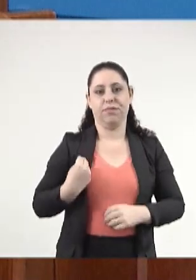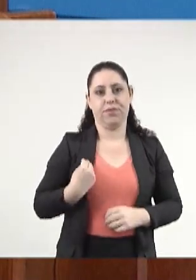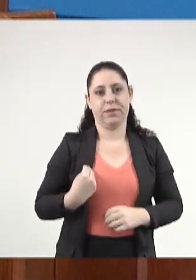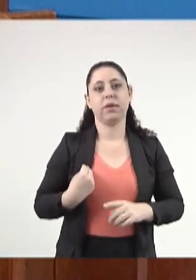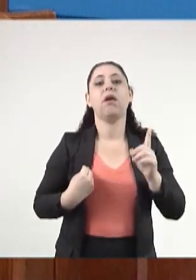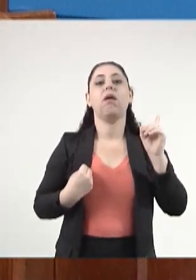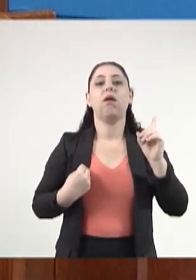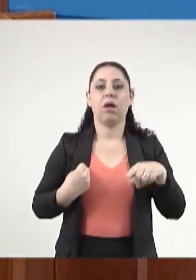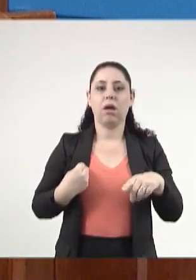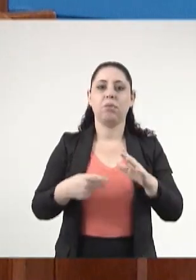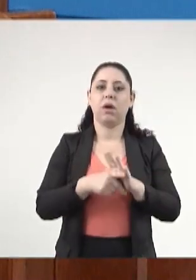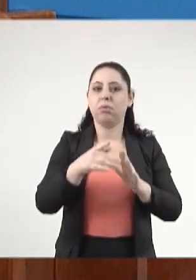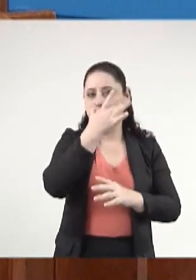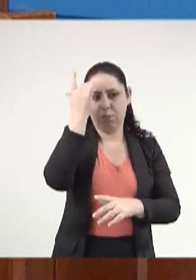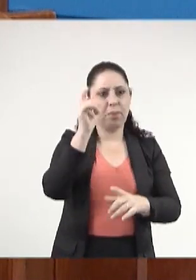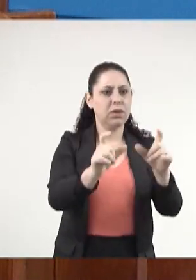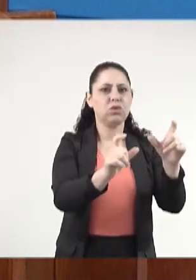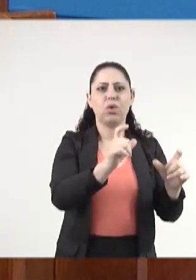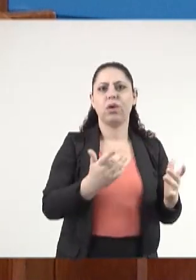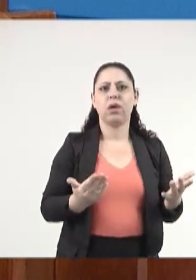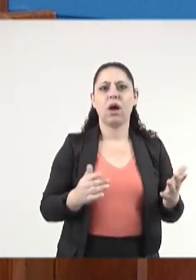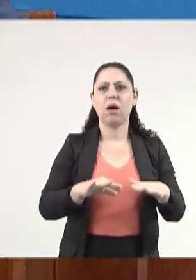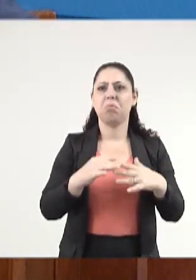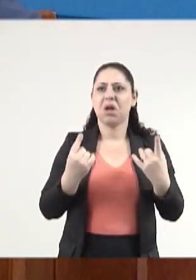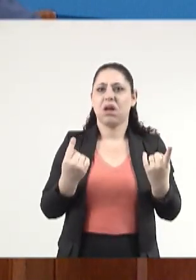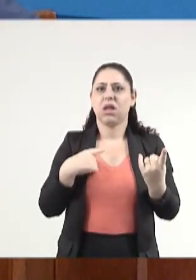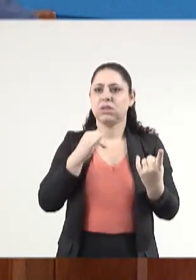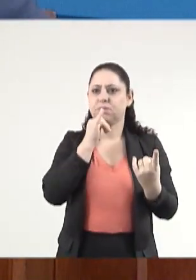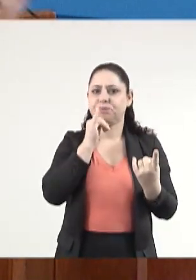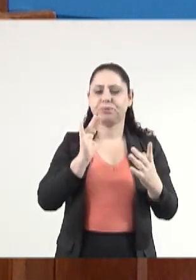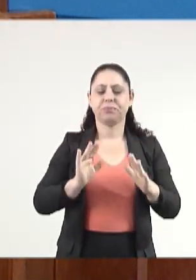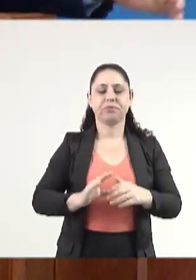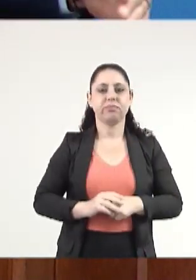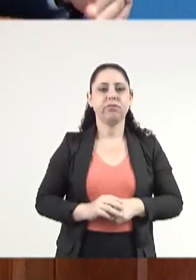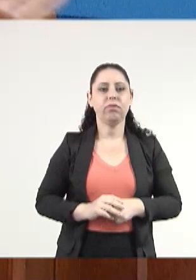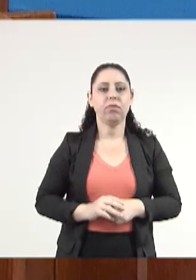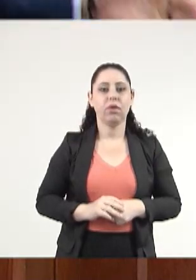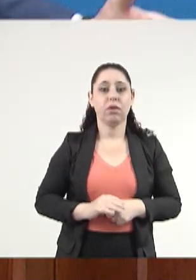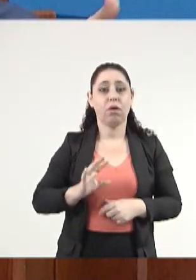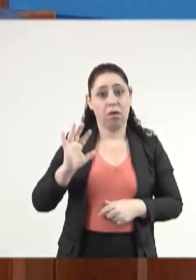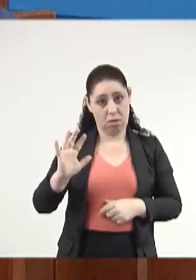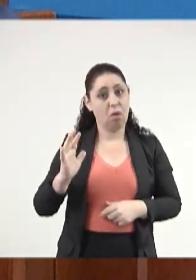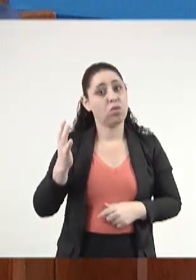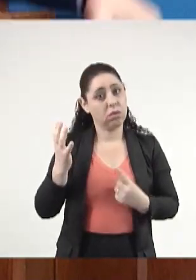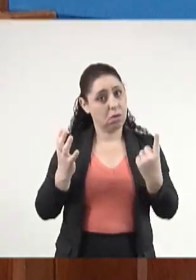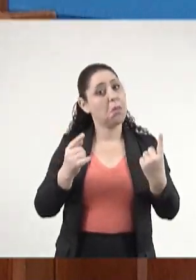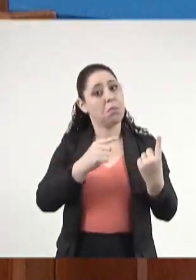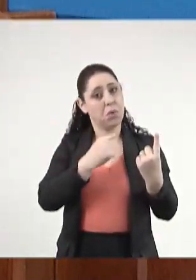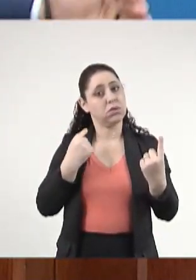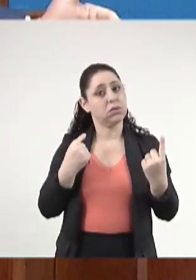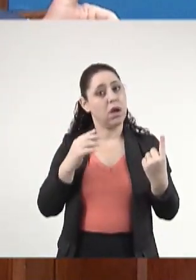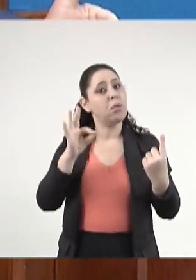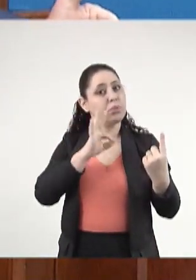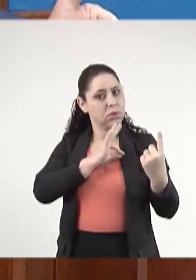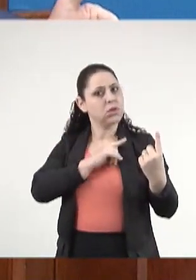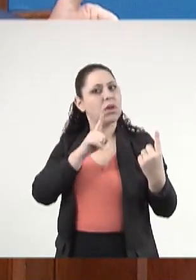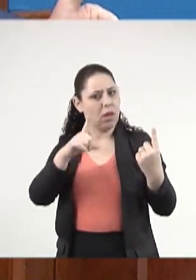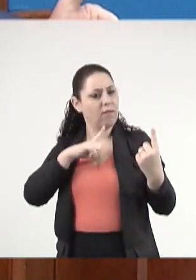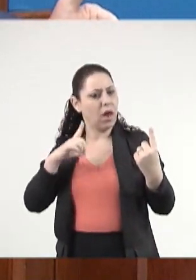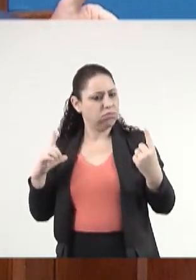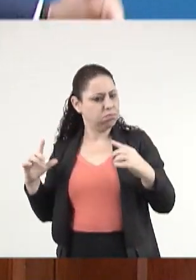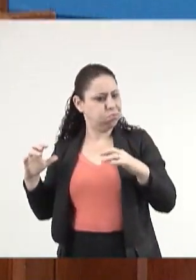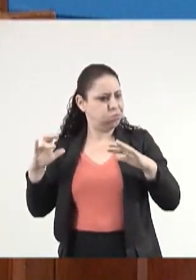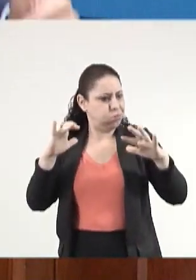é fazer a defesa das pessoas. Agora, aconteceu um assassinato, a polícia estava